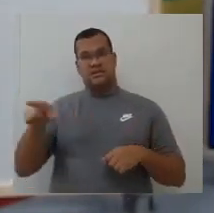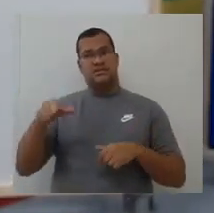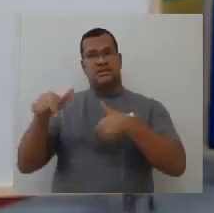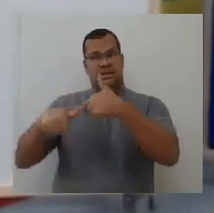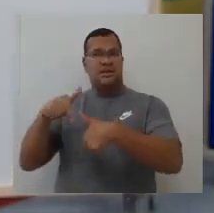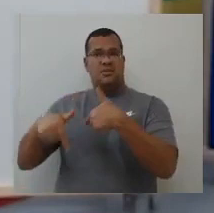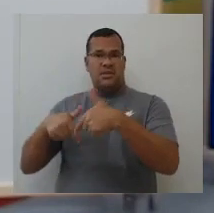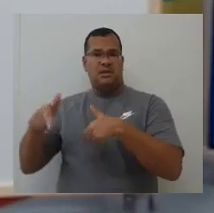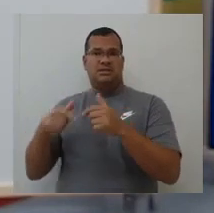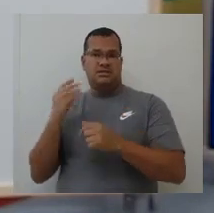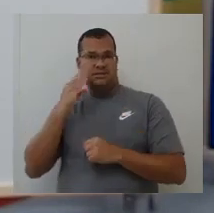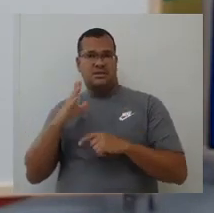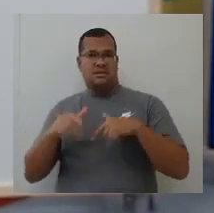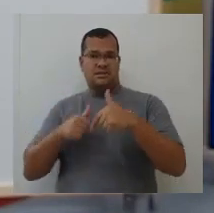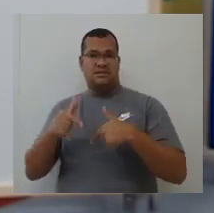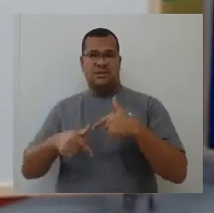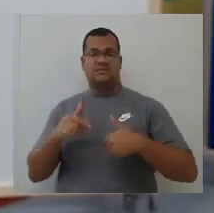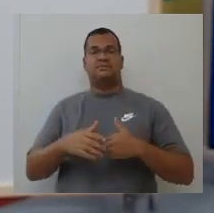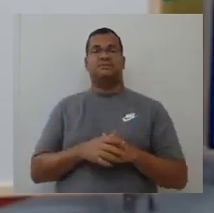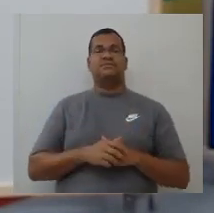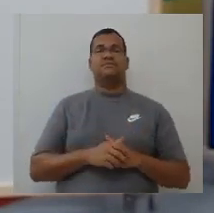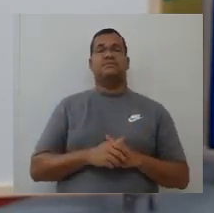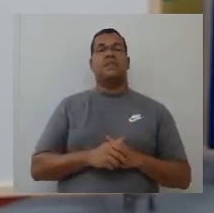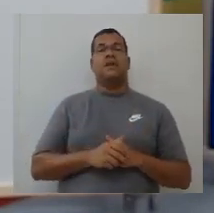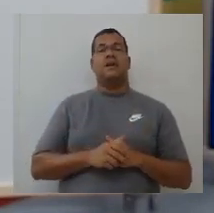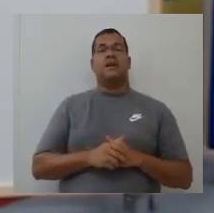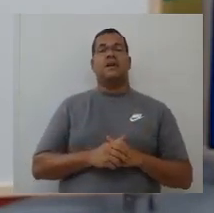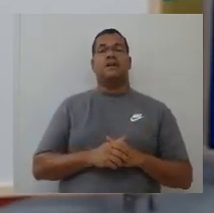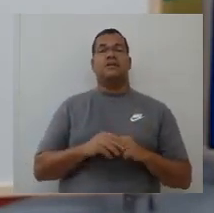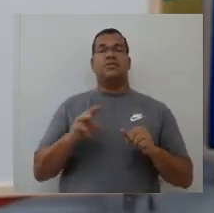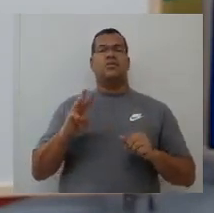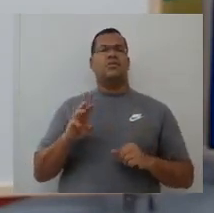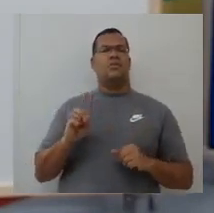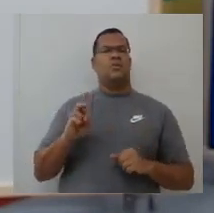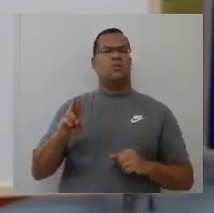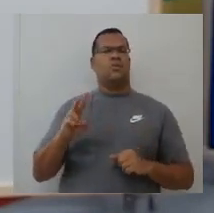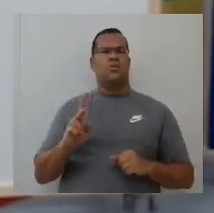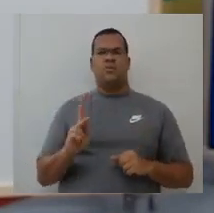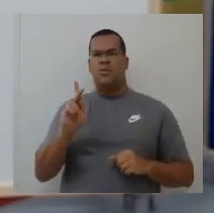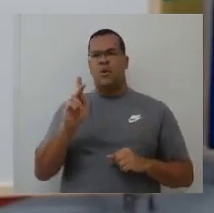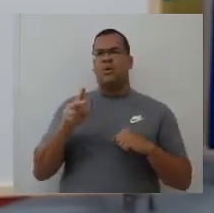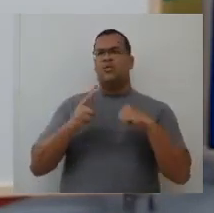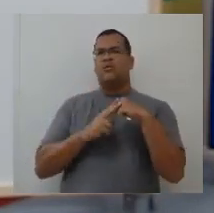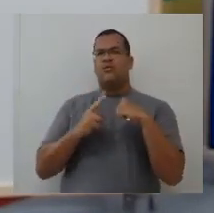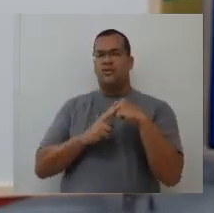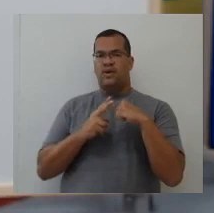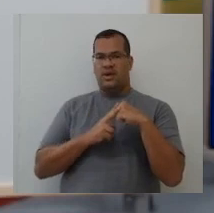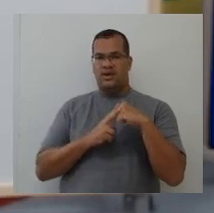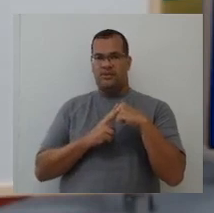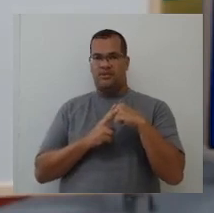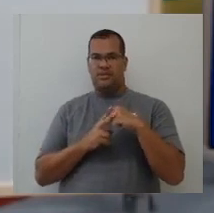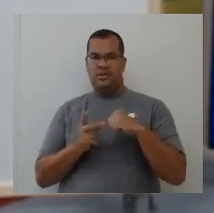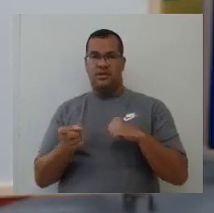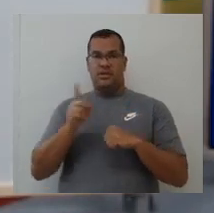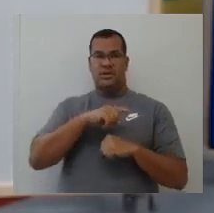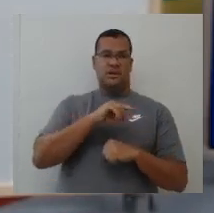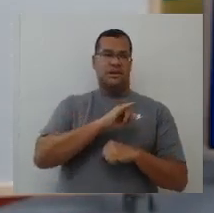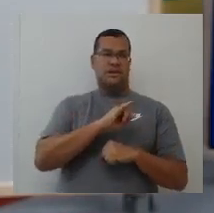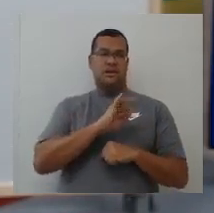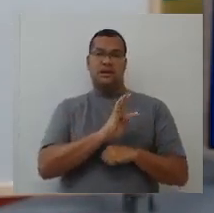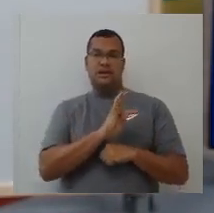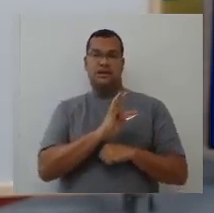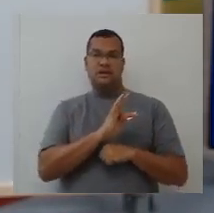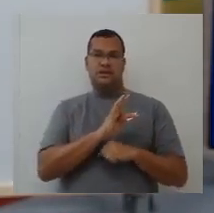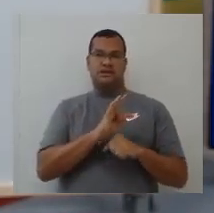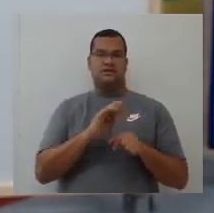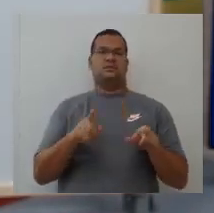bichinho. Só que, quando eu pego o verbo work e relaciono esse verbo ao pronome it, ao pronome neutro, ele acaba